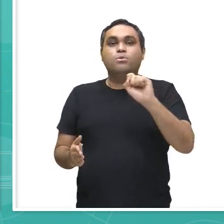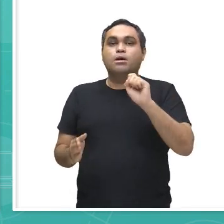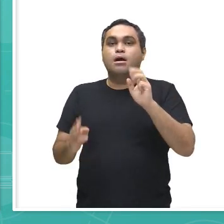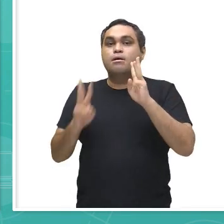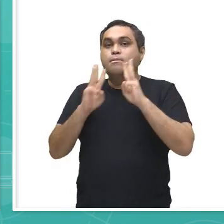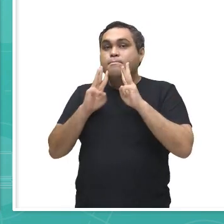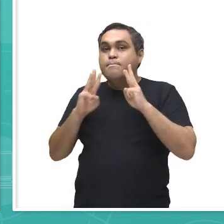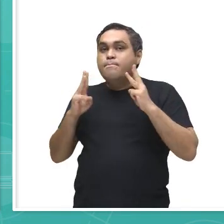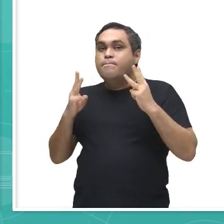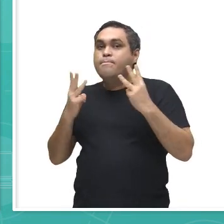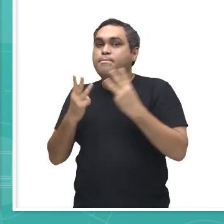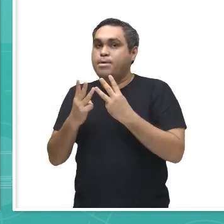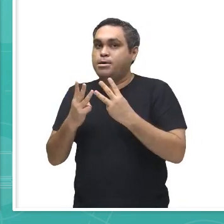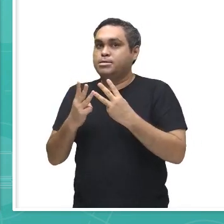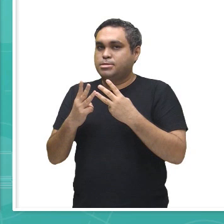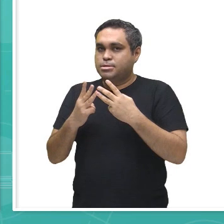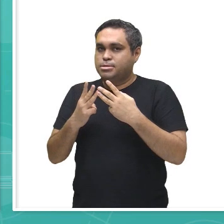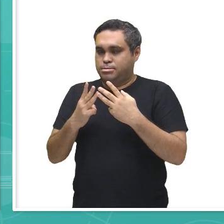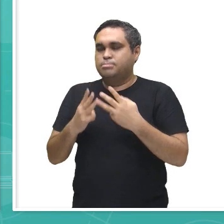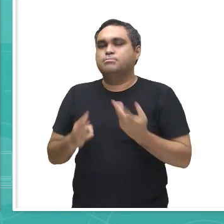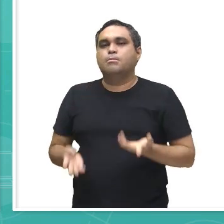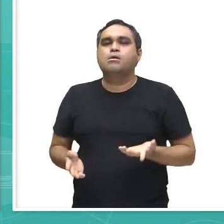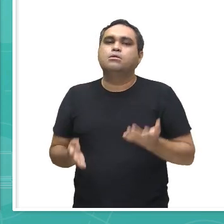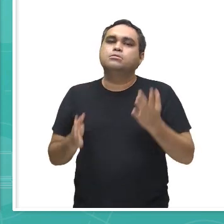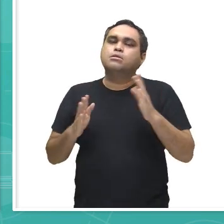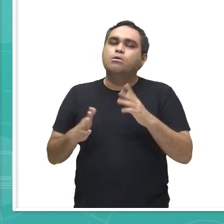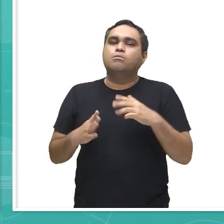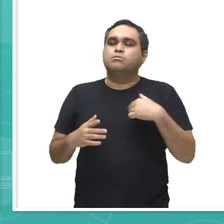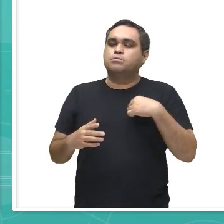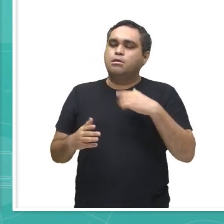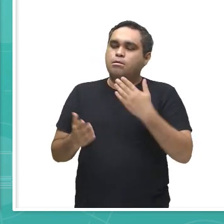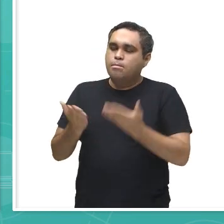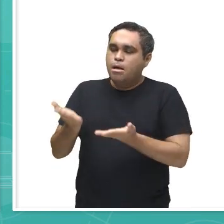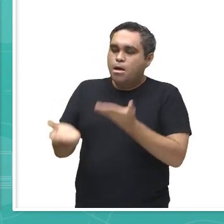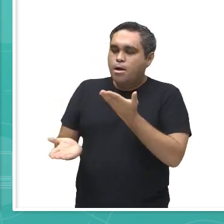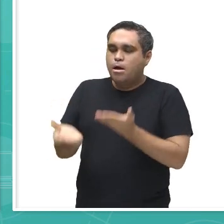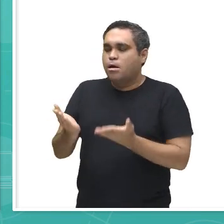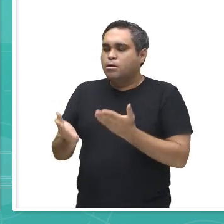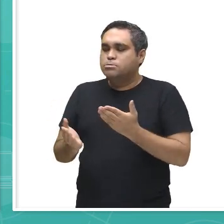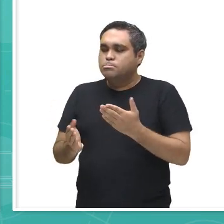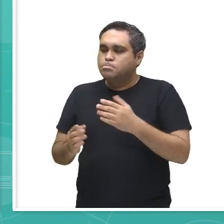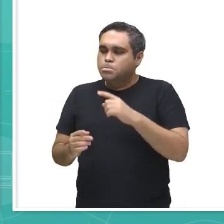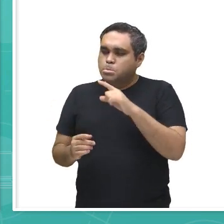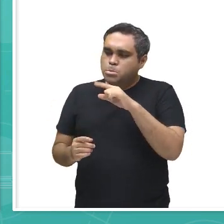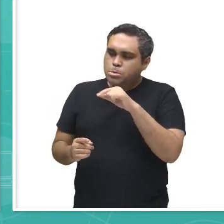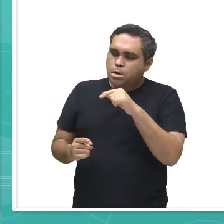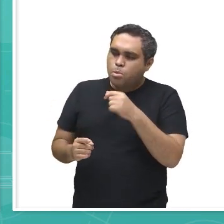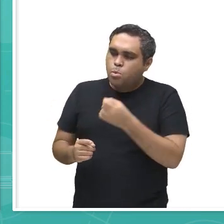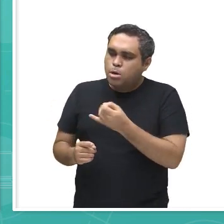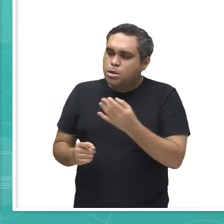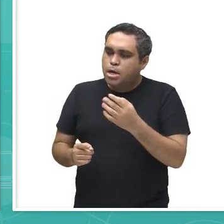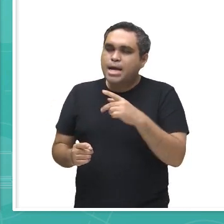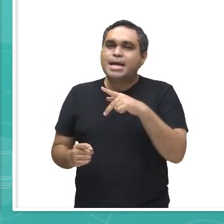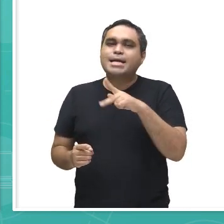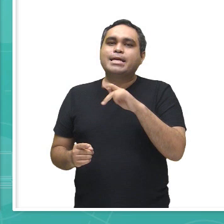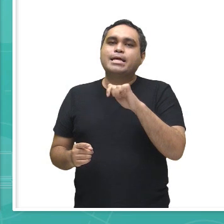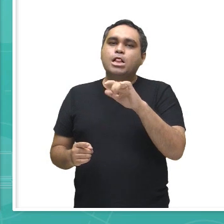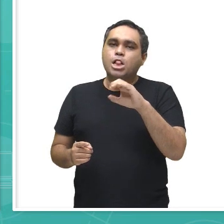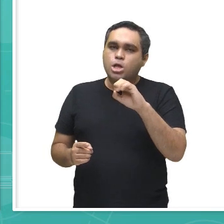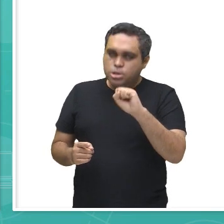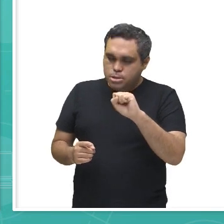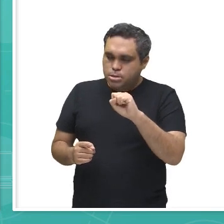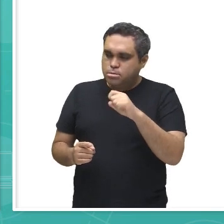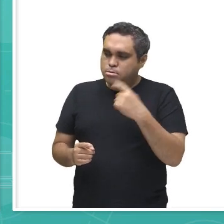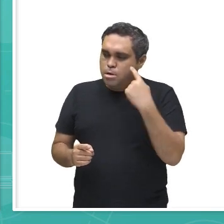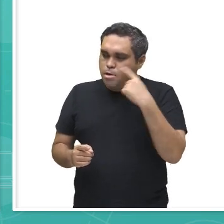que eu tenho. Então, quando a gente está lá na balança, verifica a quantidade que aparece ali em quilos, eu estou verificando